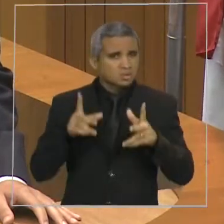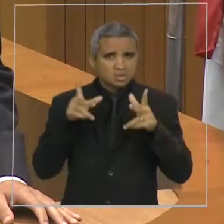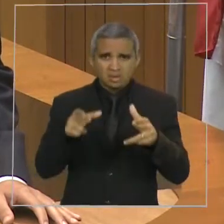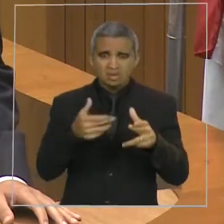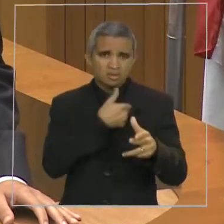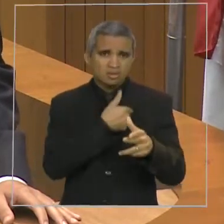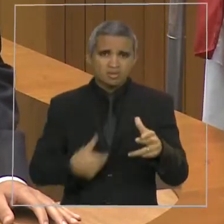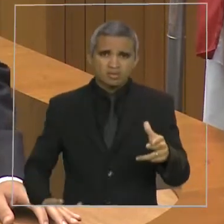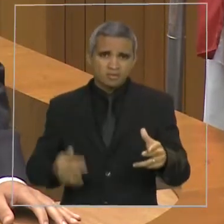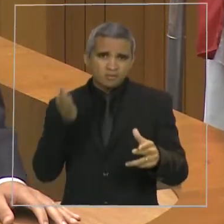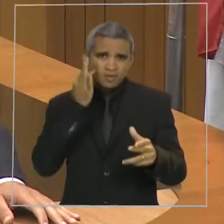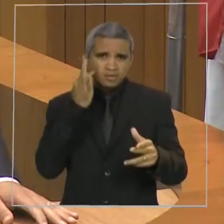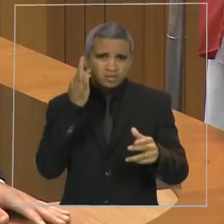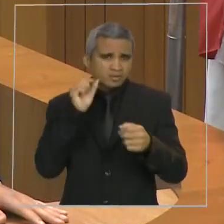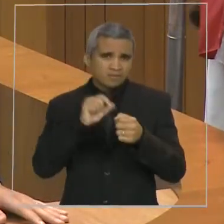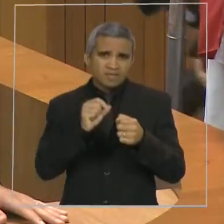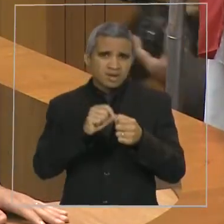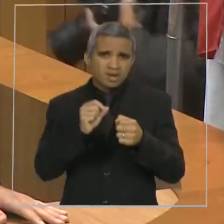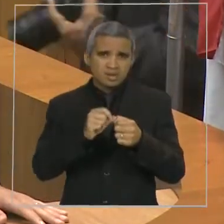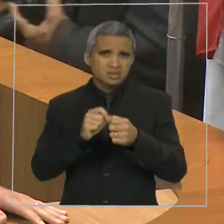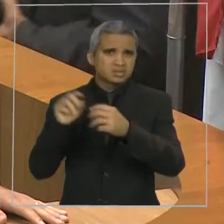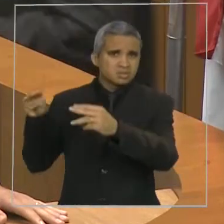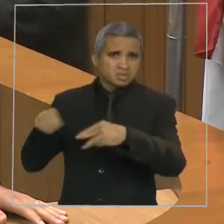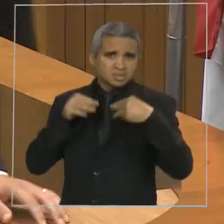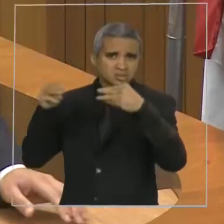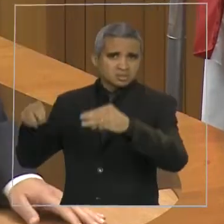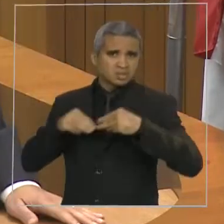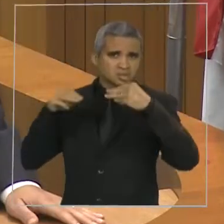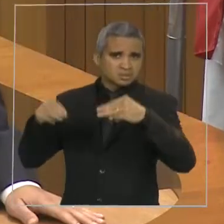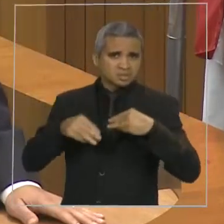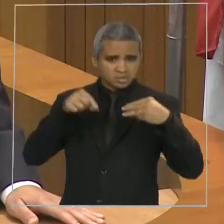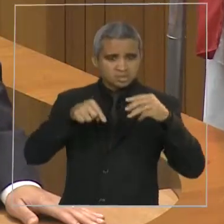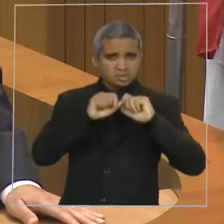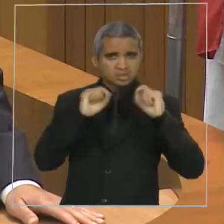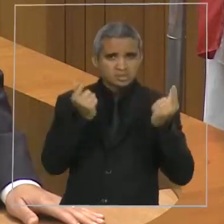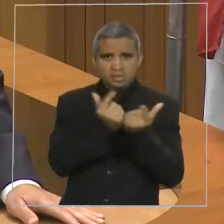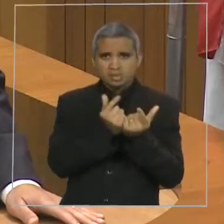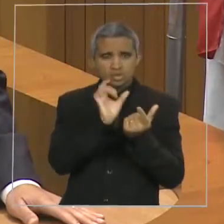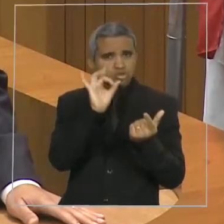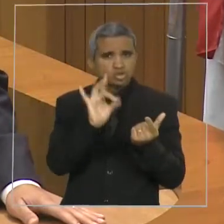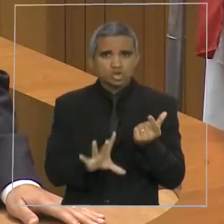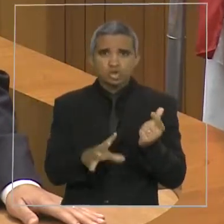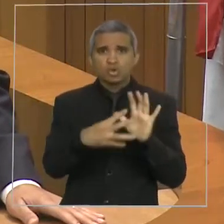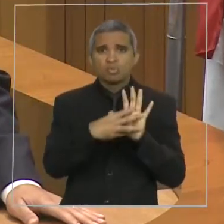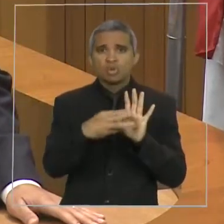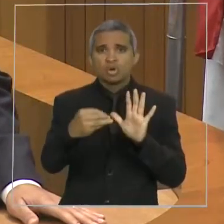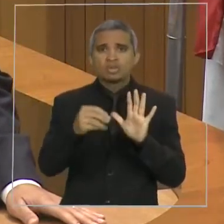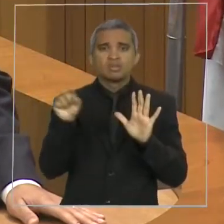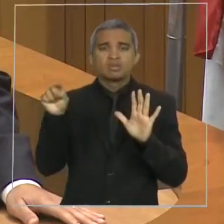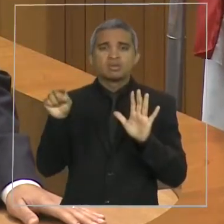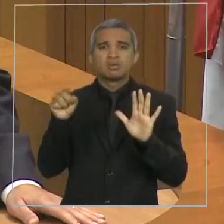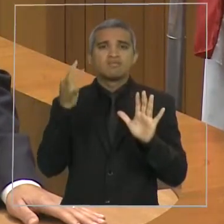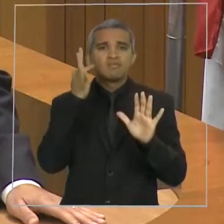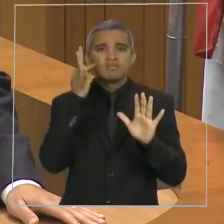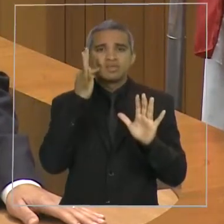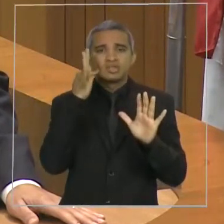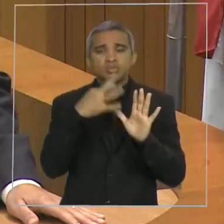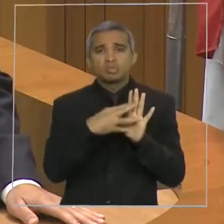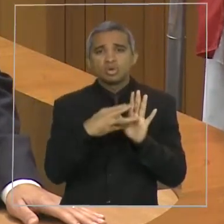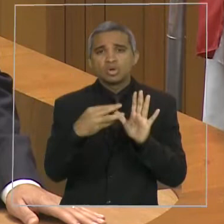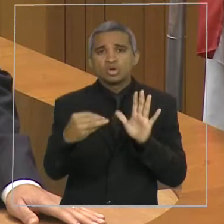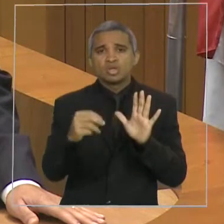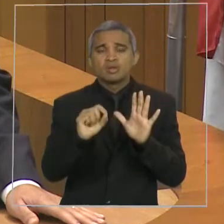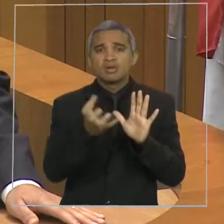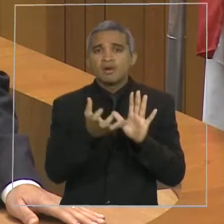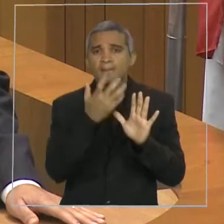para cá. O modelo adotado pelo governo Flávio Dino é o de desmonte dos conselhos de